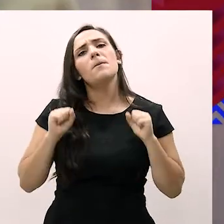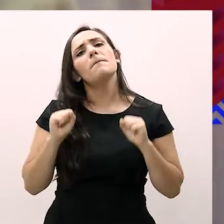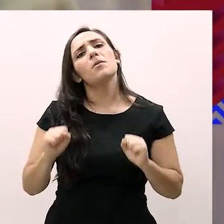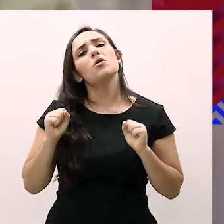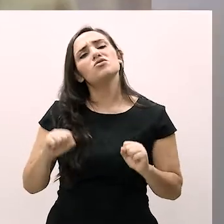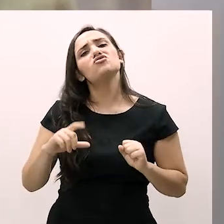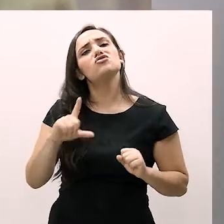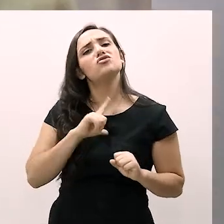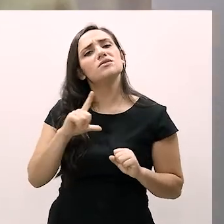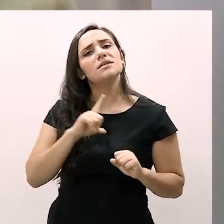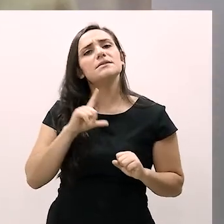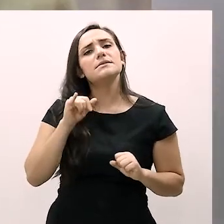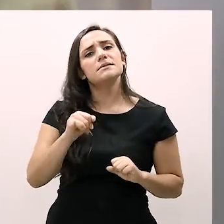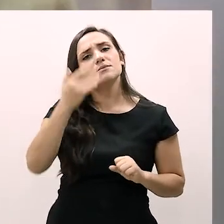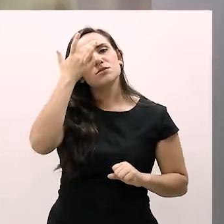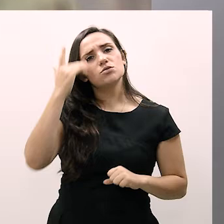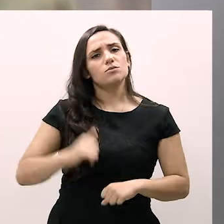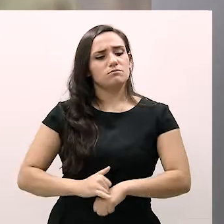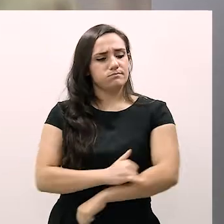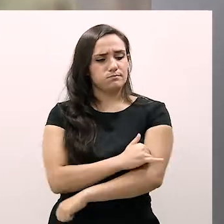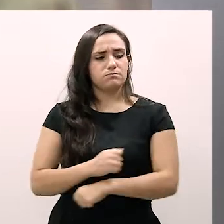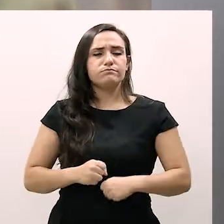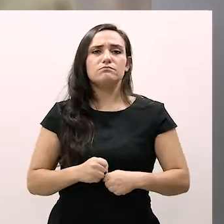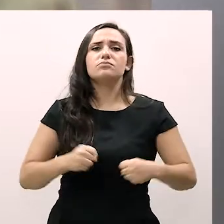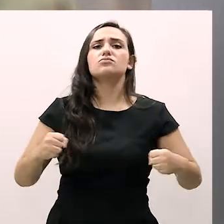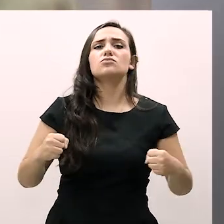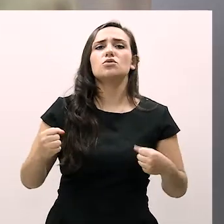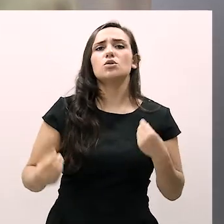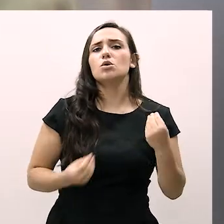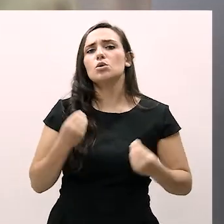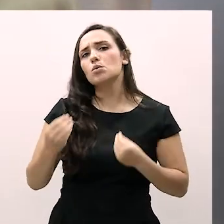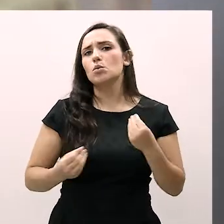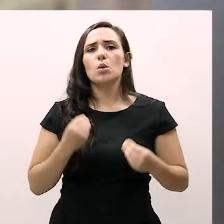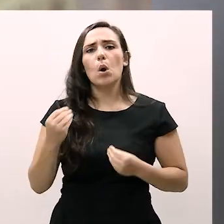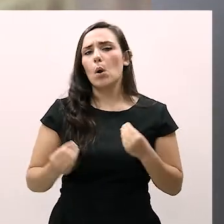obesidade, que podem ser combatidos, por exemplo, com a cirurgia?